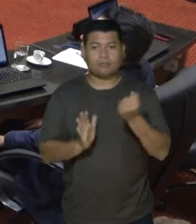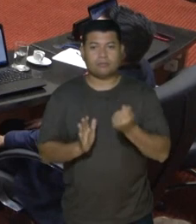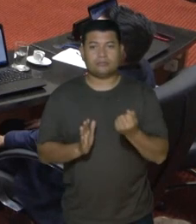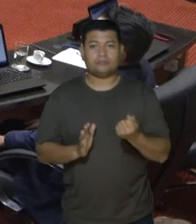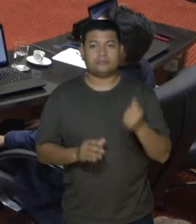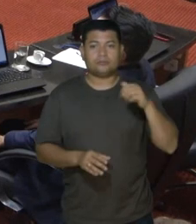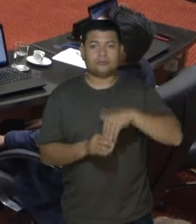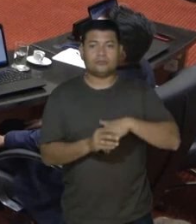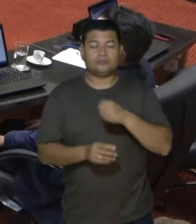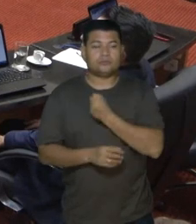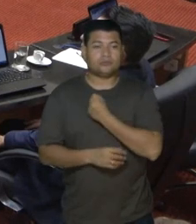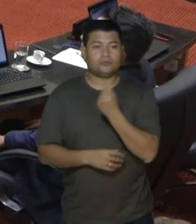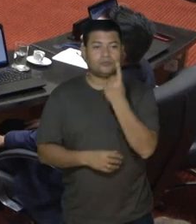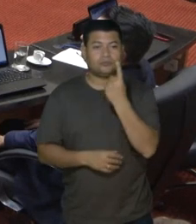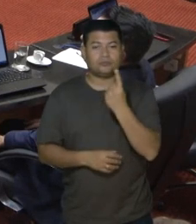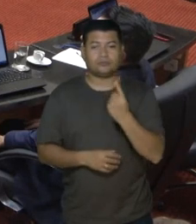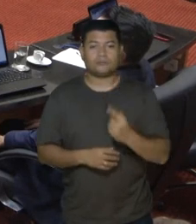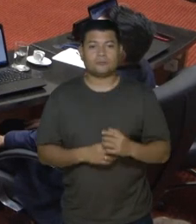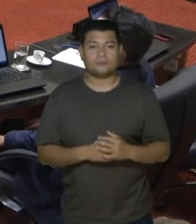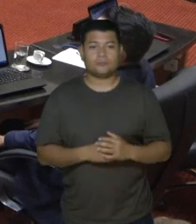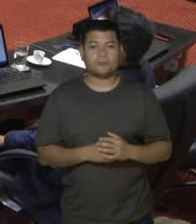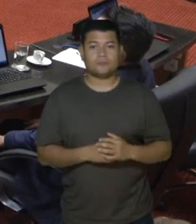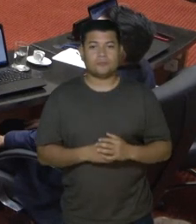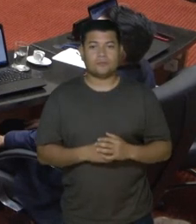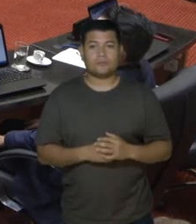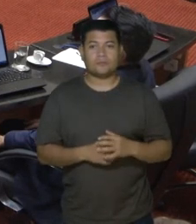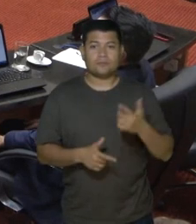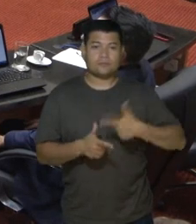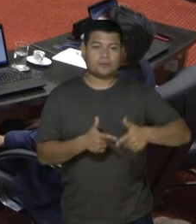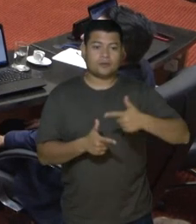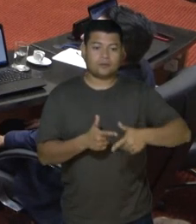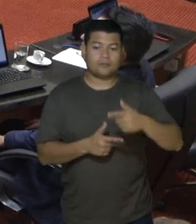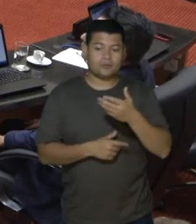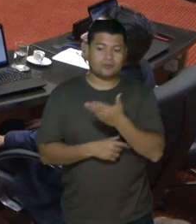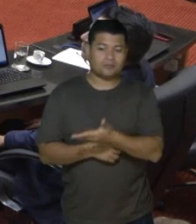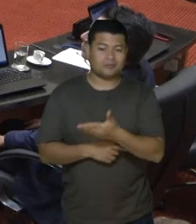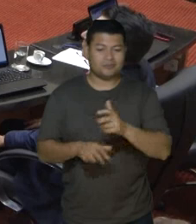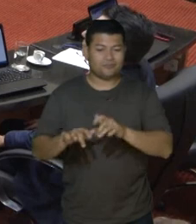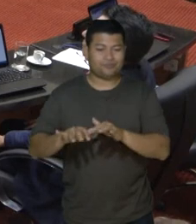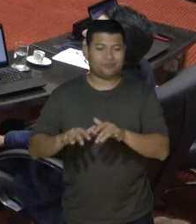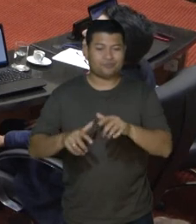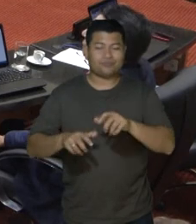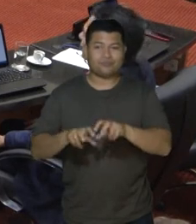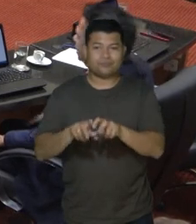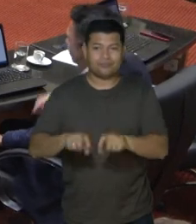1. Está dando problema com senha ali no computador.